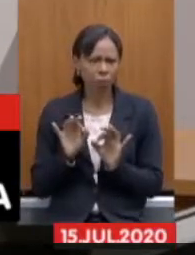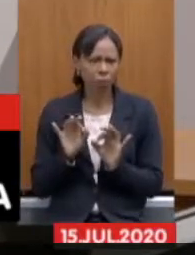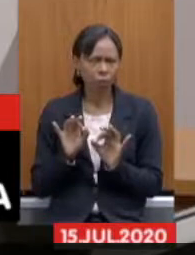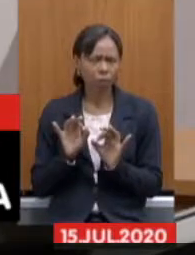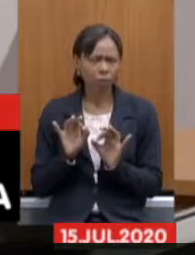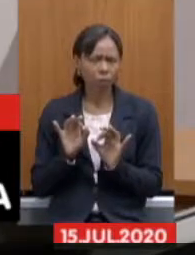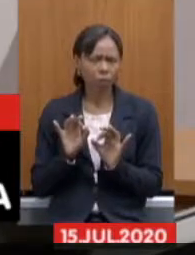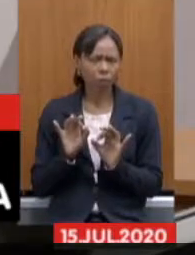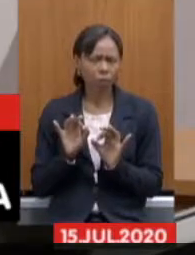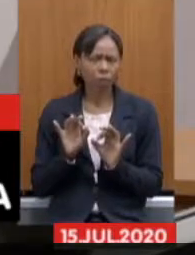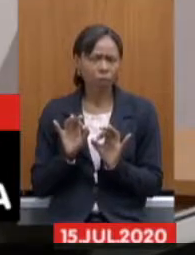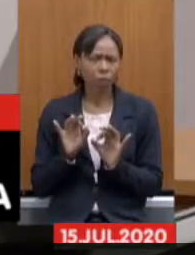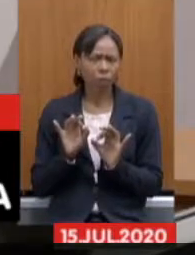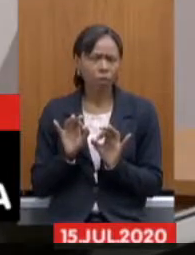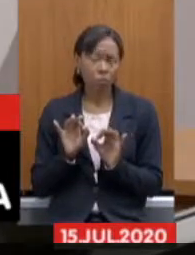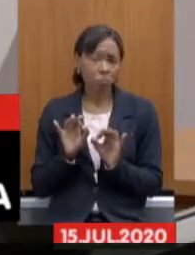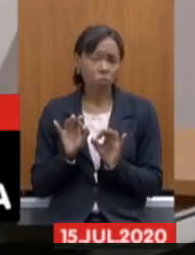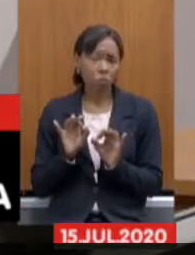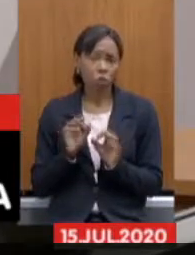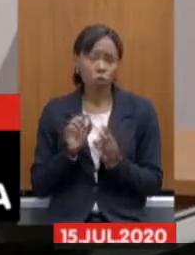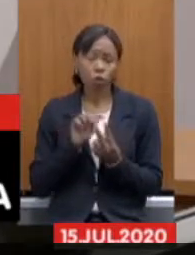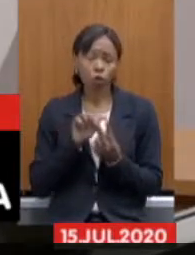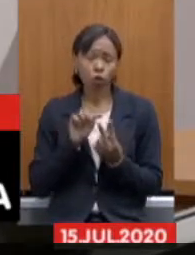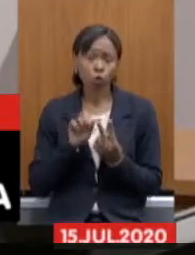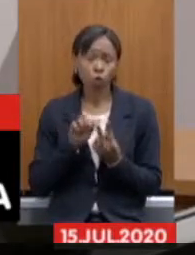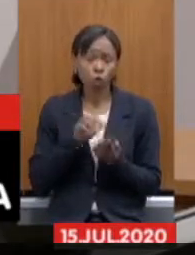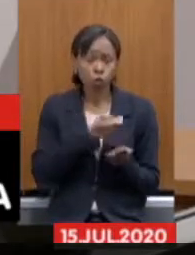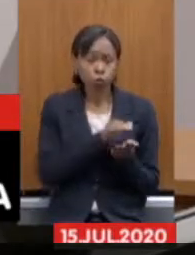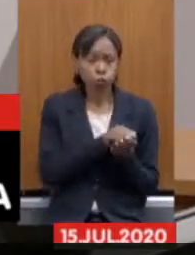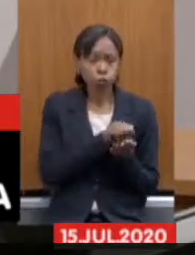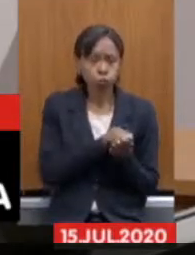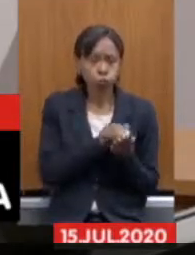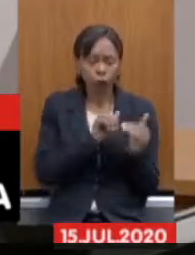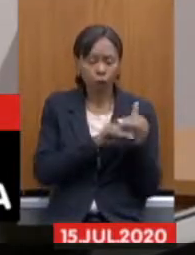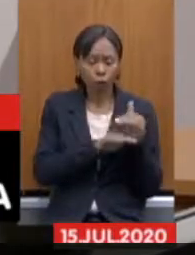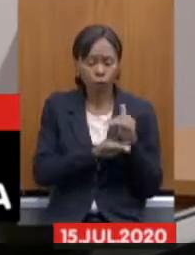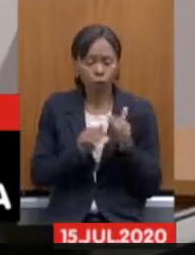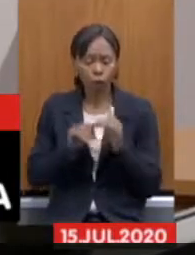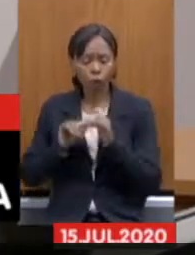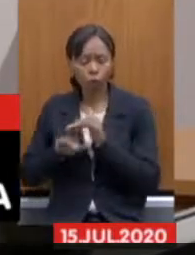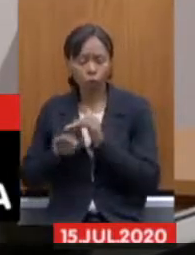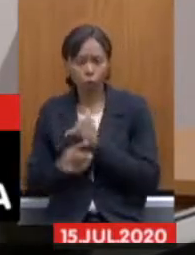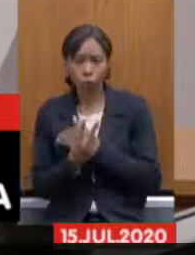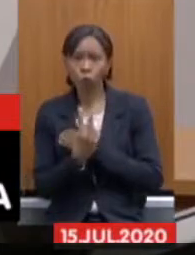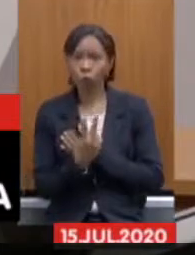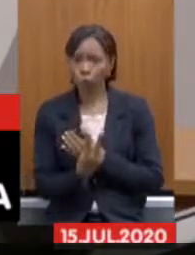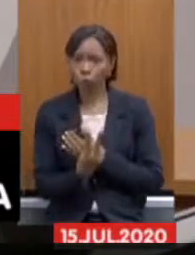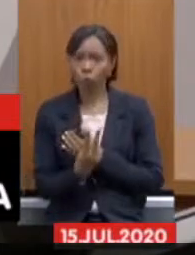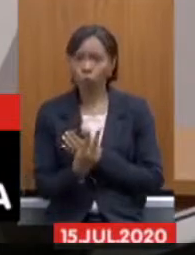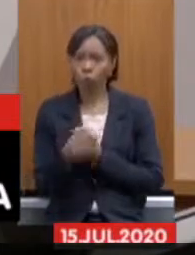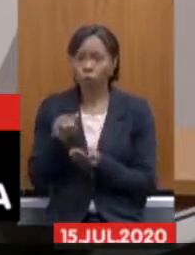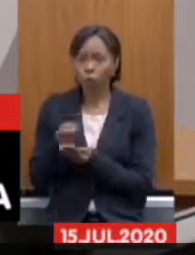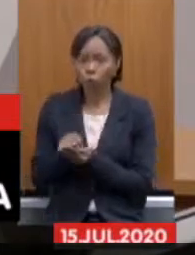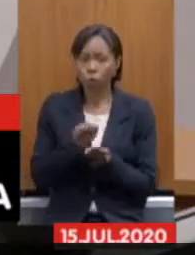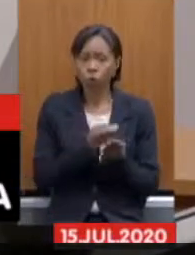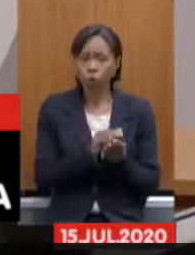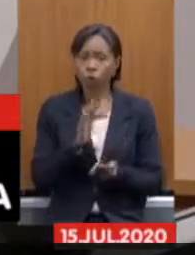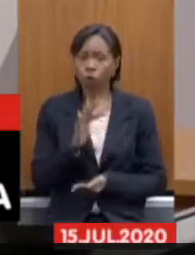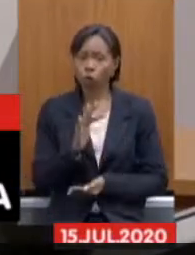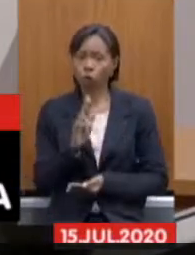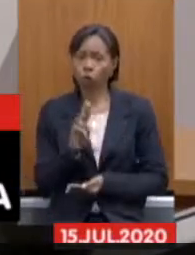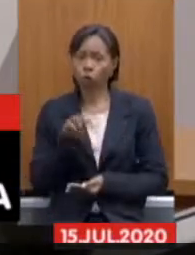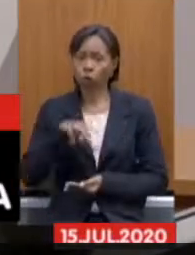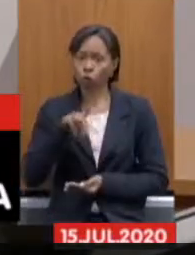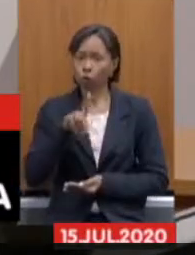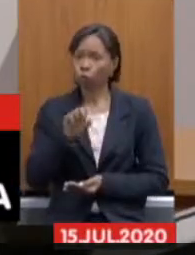ele vai gerir dois fundos são dois fundos e aqui eu faço uma consideração em relação a esses